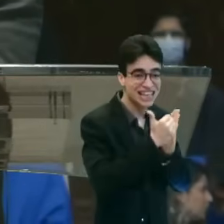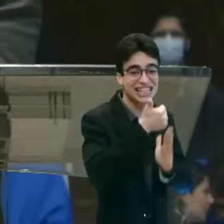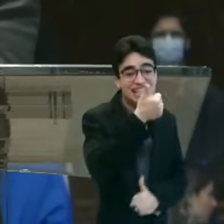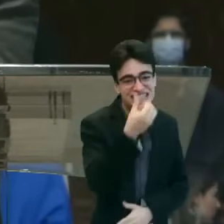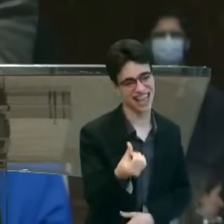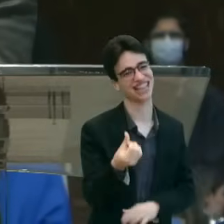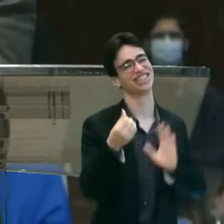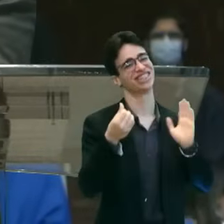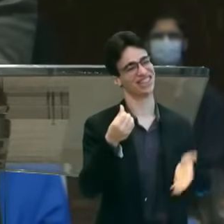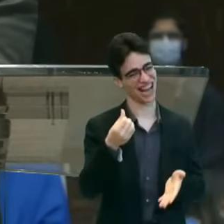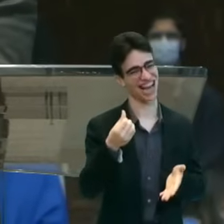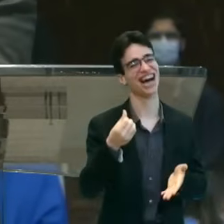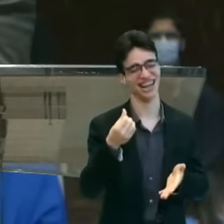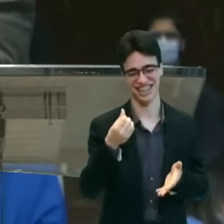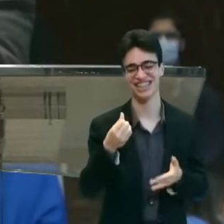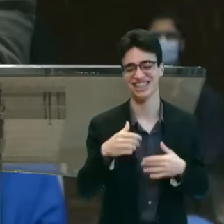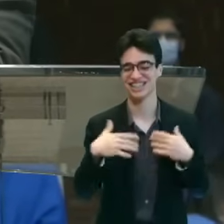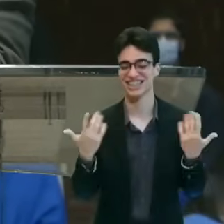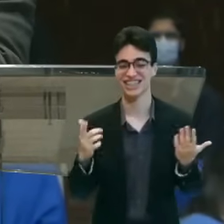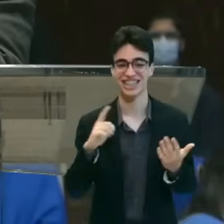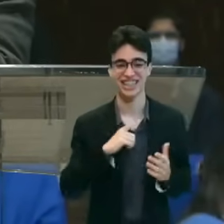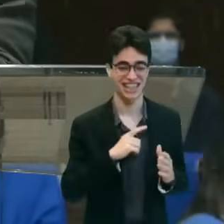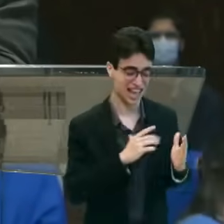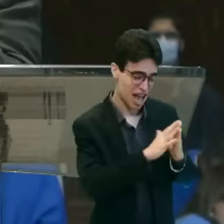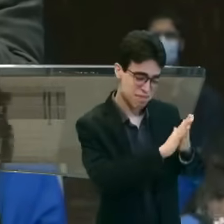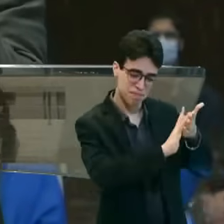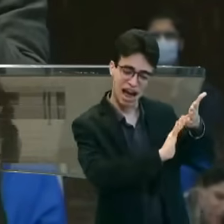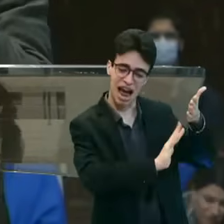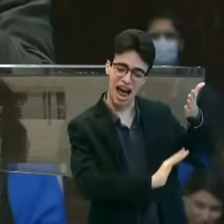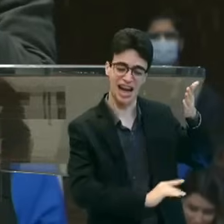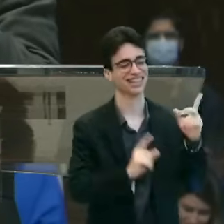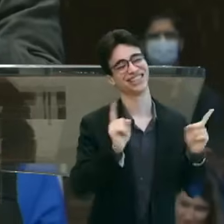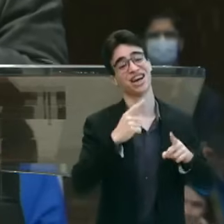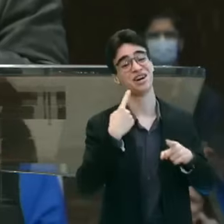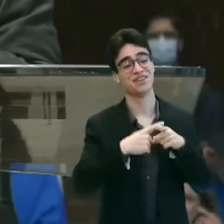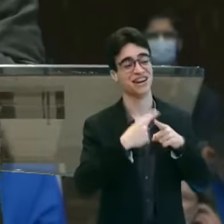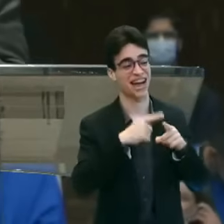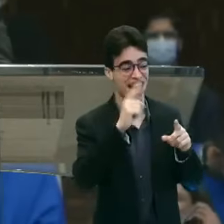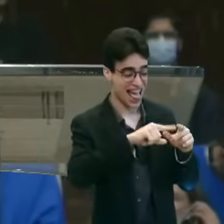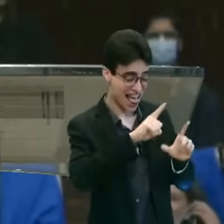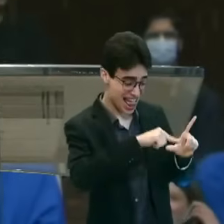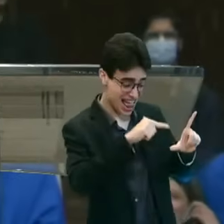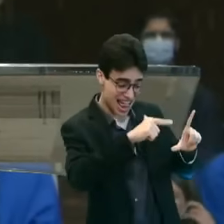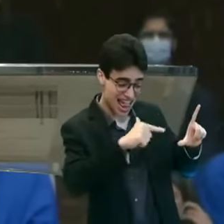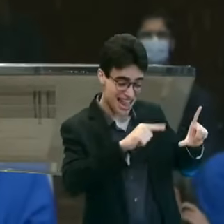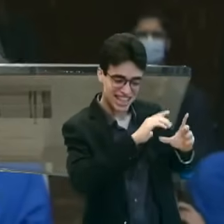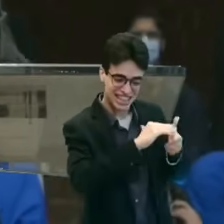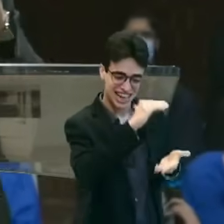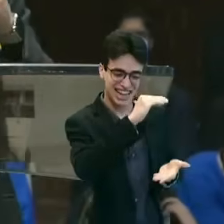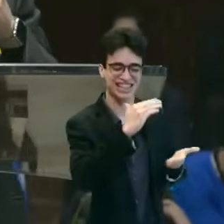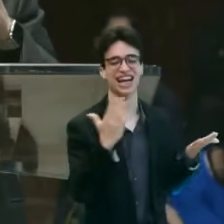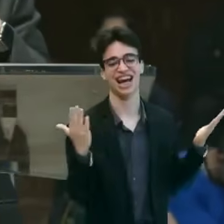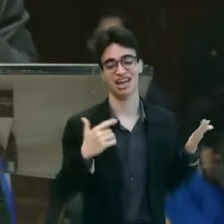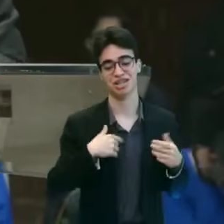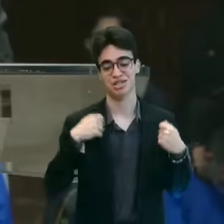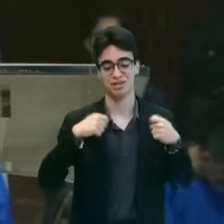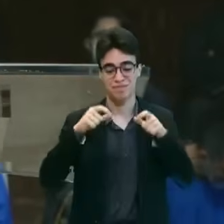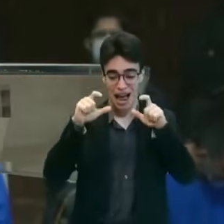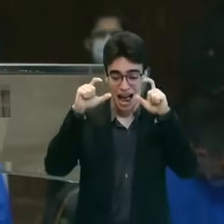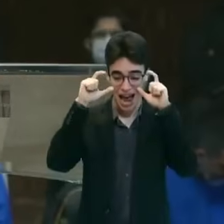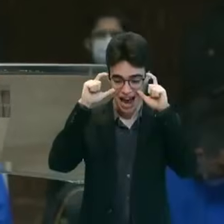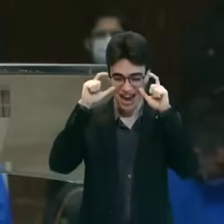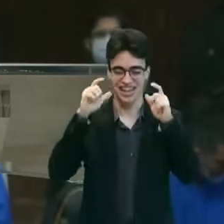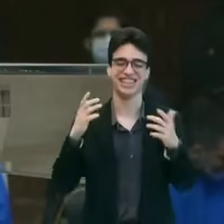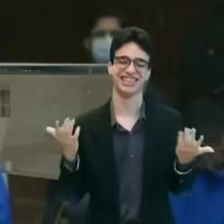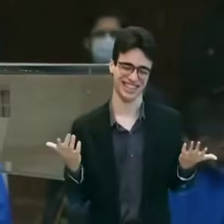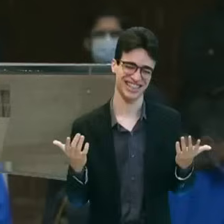16, então o sermão fica comprido, mas não é a letra que é grande, Então eu vou ter que usar o óculos aqui hoje.